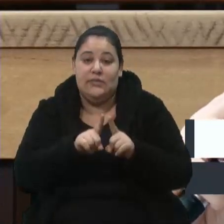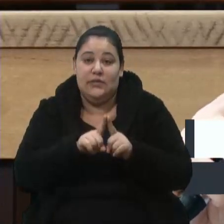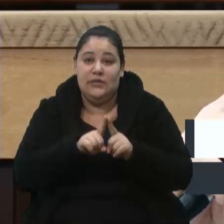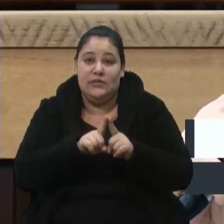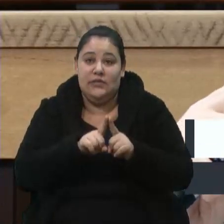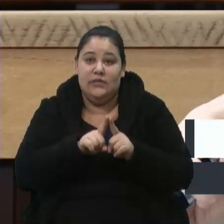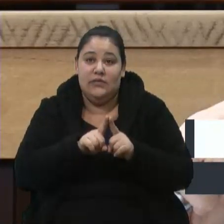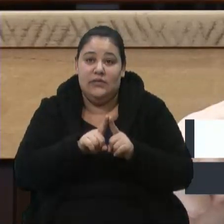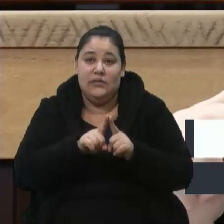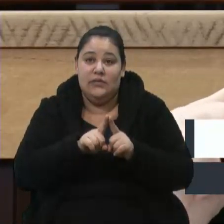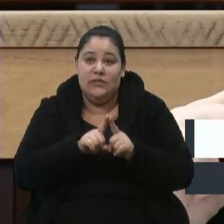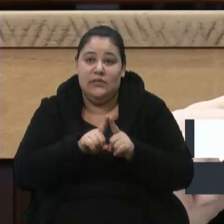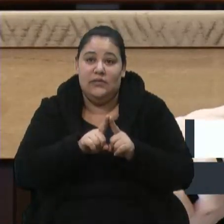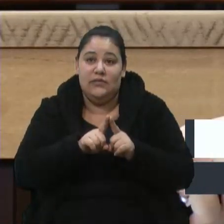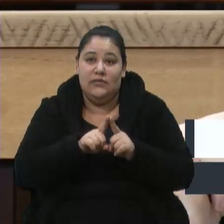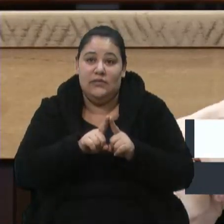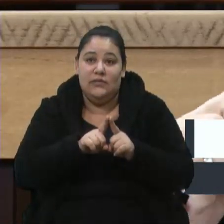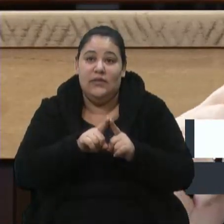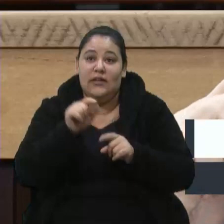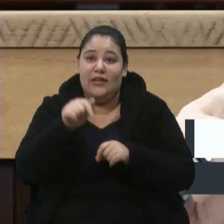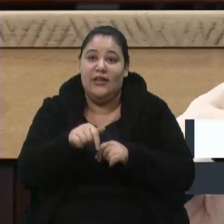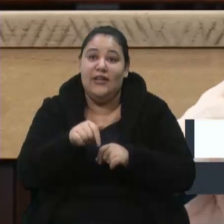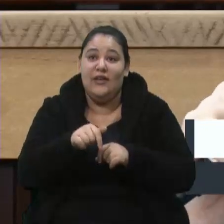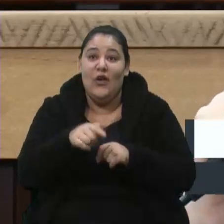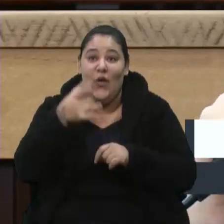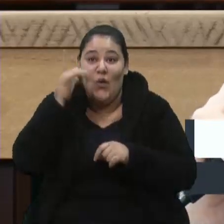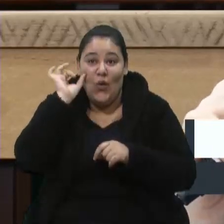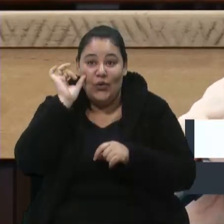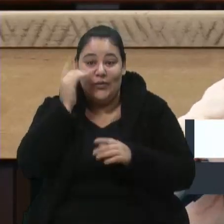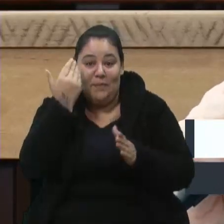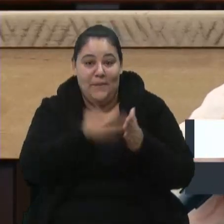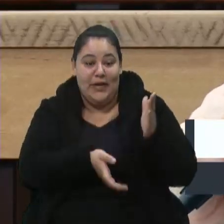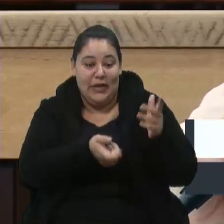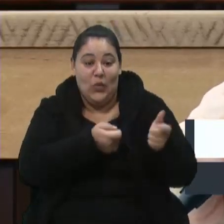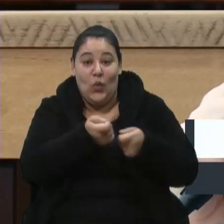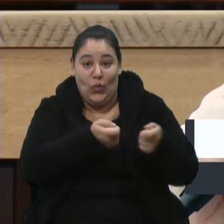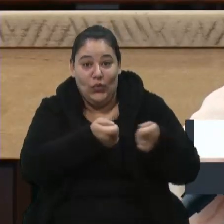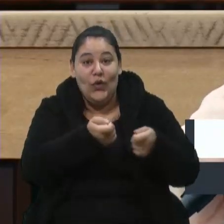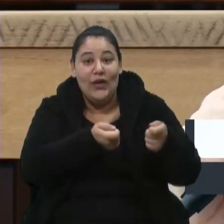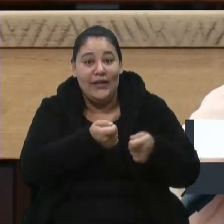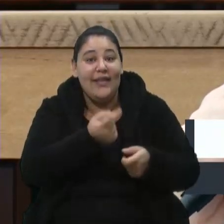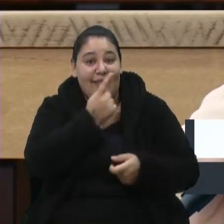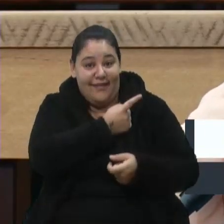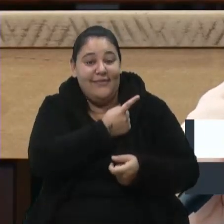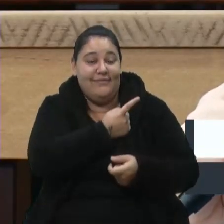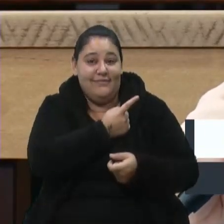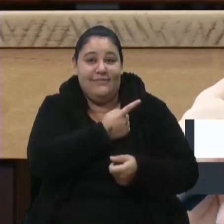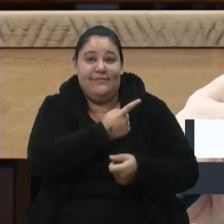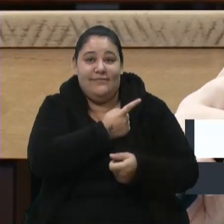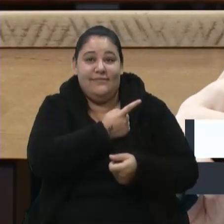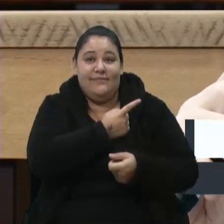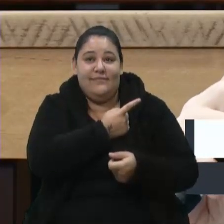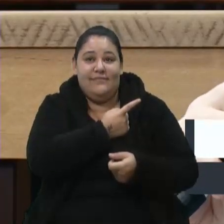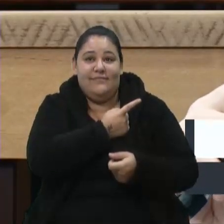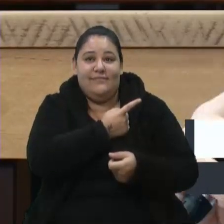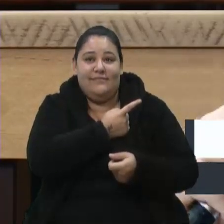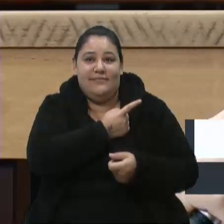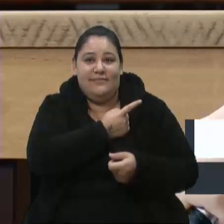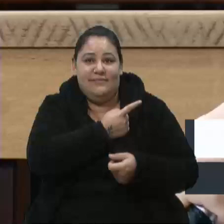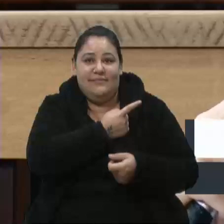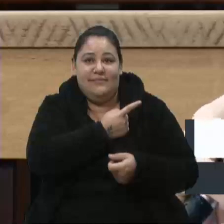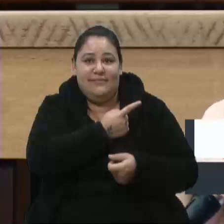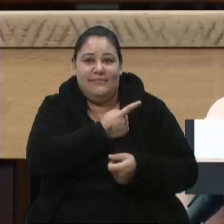aqui, vereador, o senhor ontem estava fora de si lá naquela sessão. Com o dedo em riste,